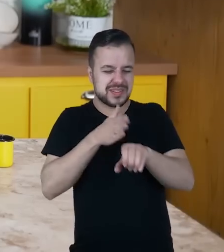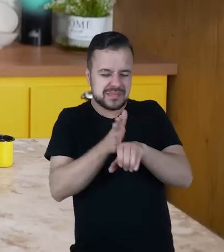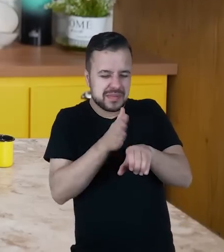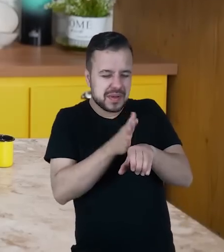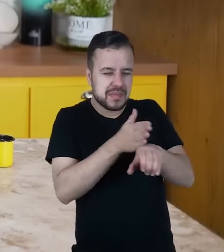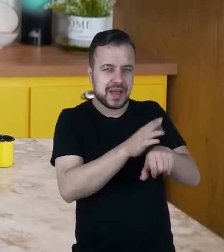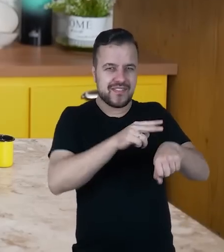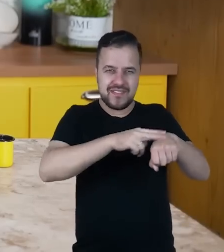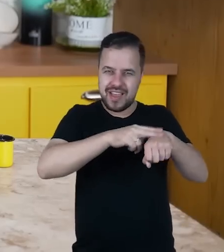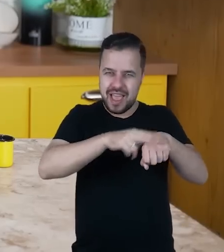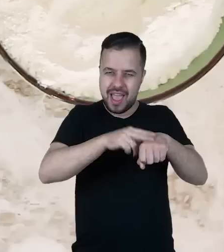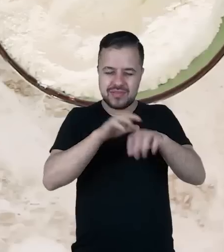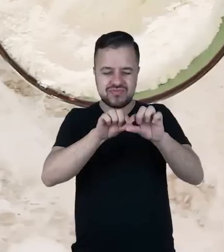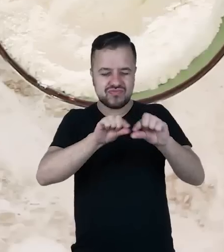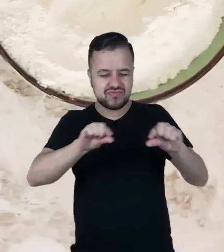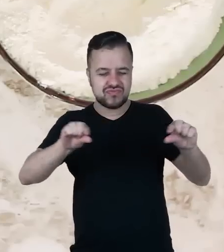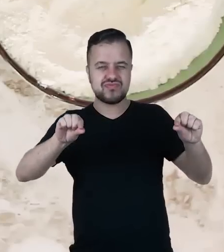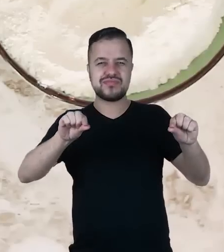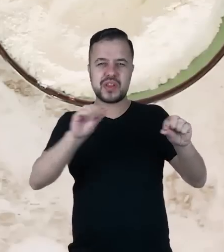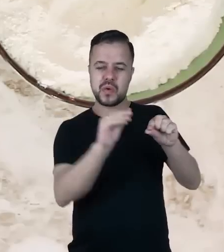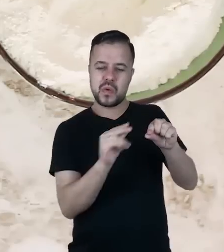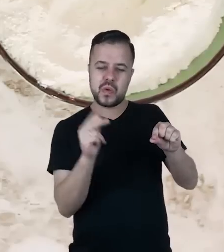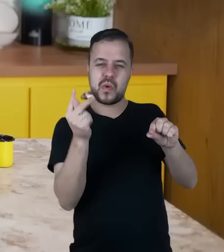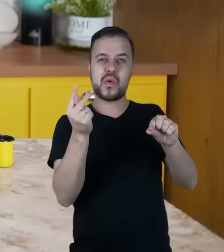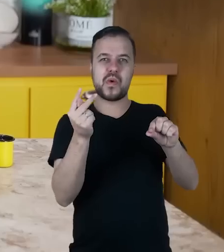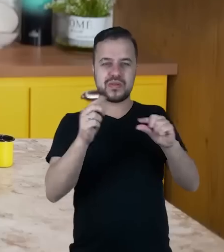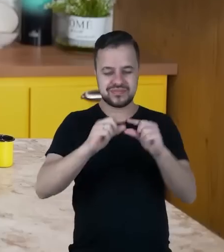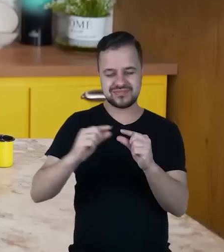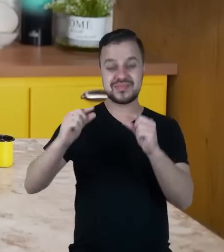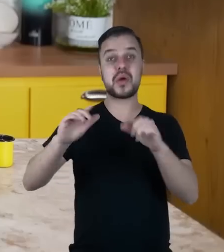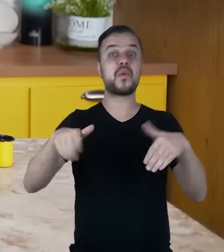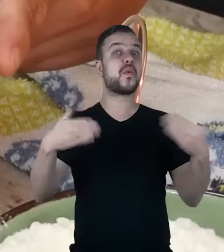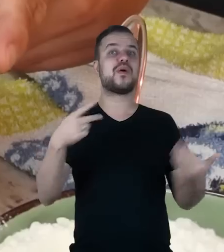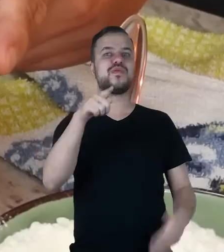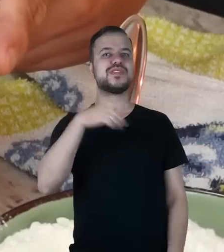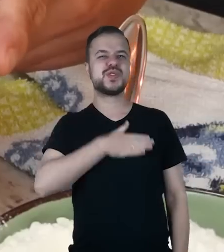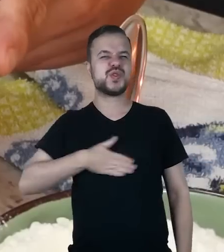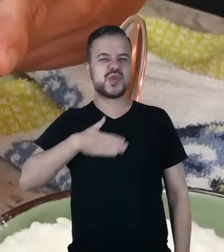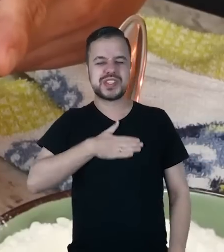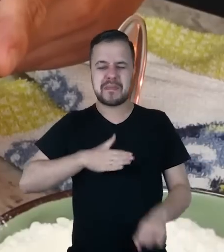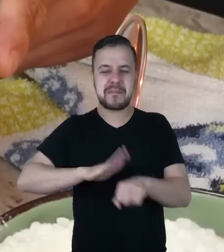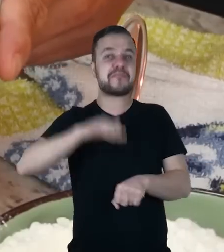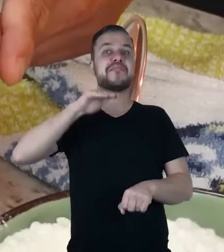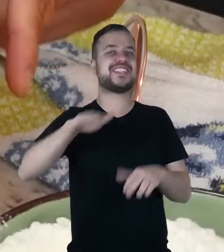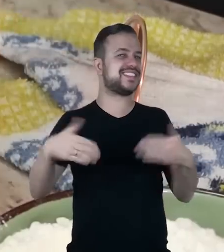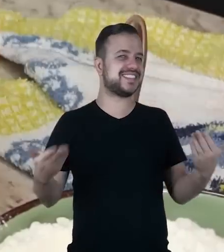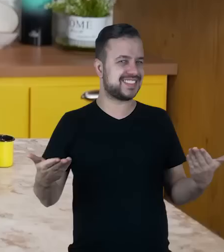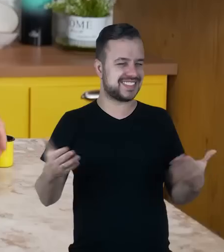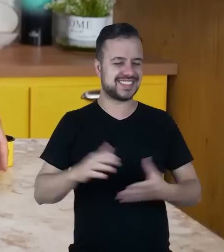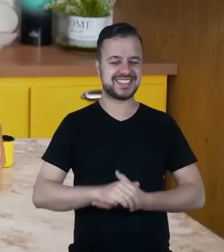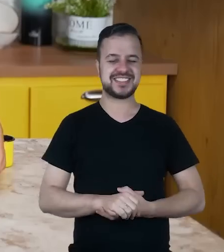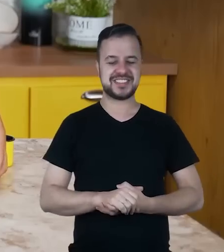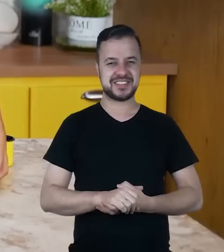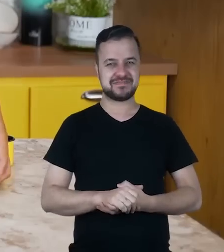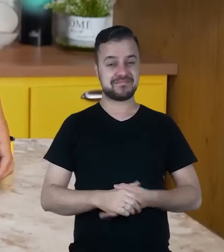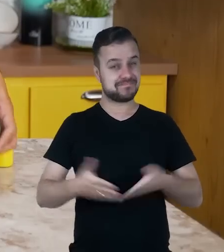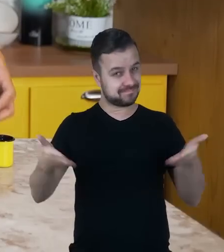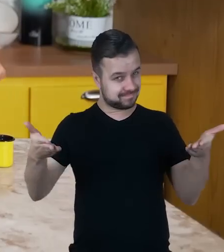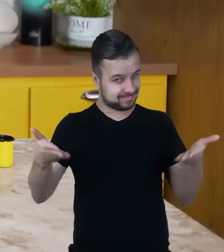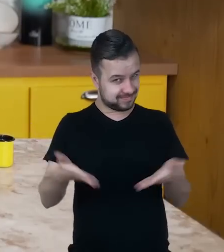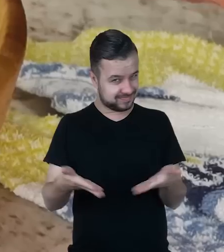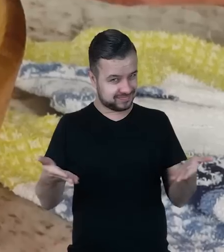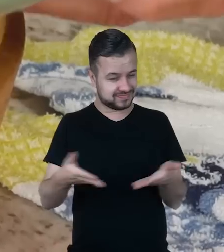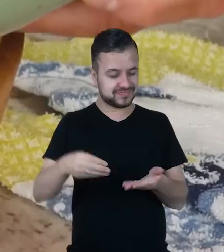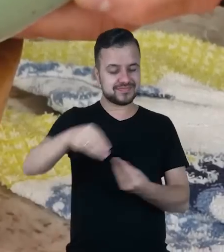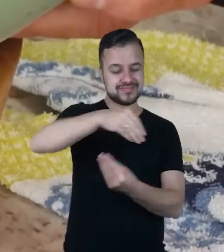coentro, salsa, cebolinha, hortelã. Comenta aí qual é o seu preferido. Aqui, ó, dessa misturada. Agora você vai